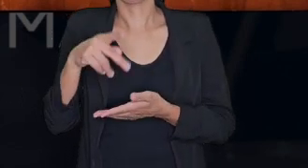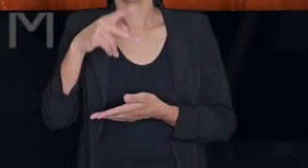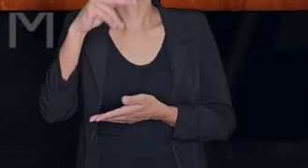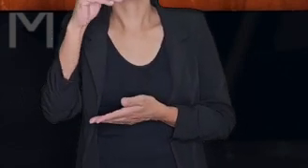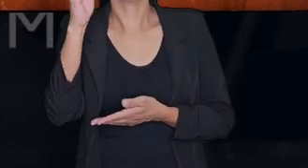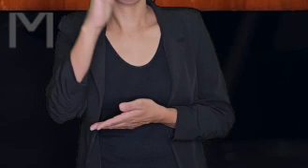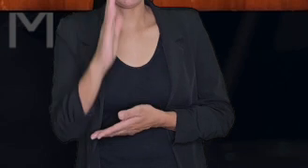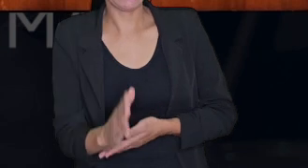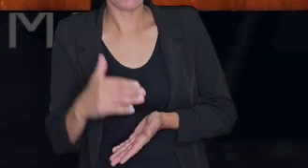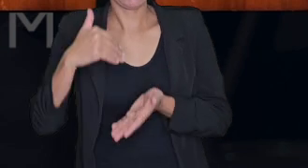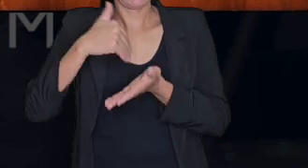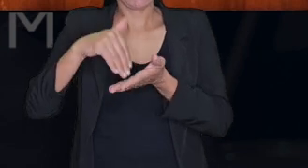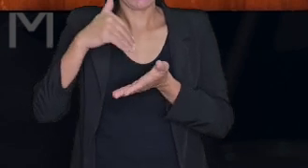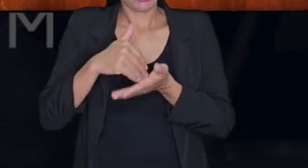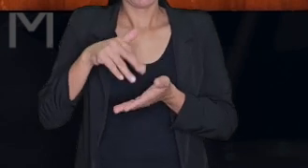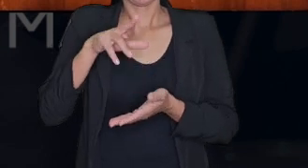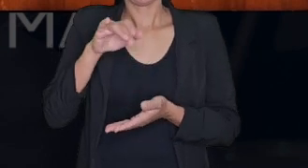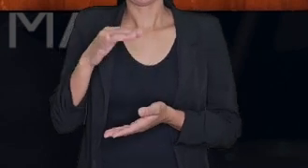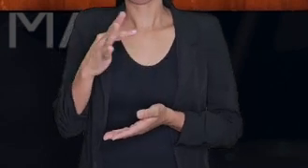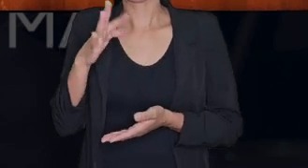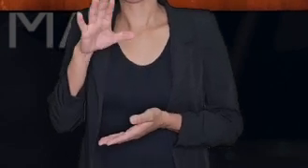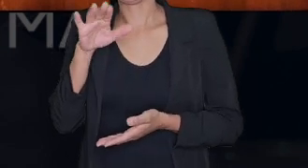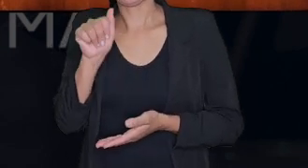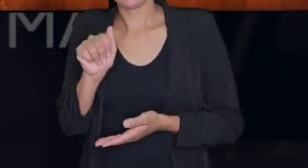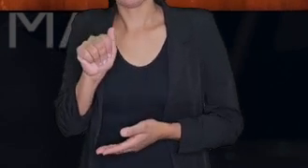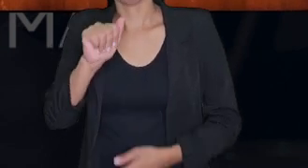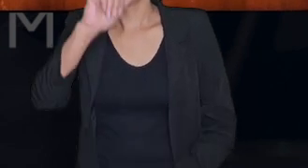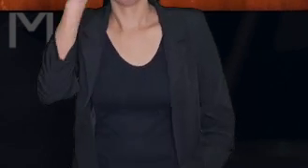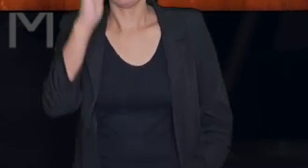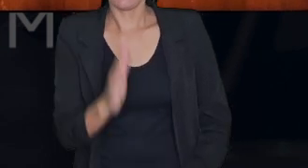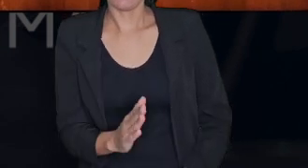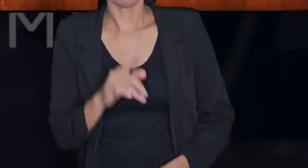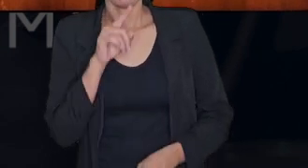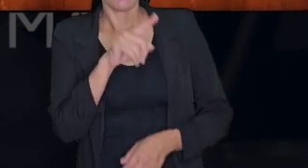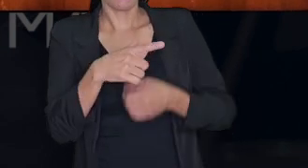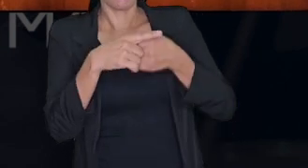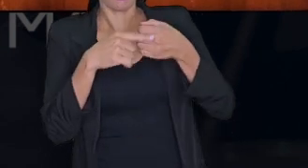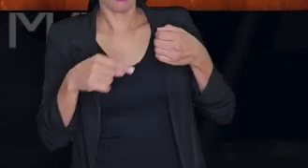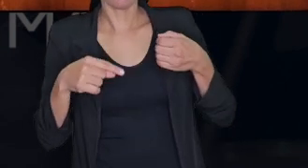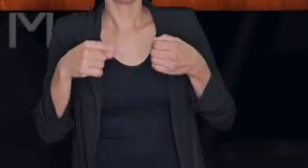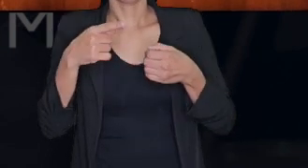Receita Federal do Brasil, Secretaria da Receita Federal. Lá